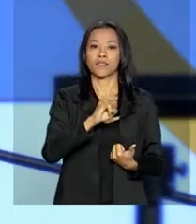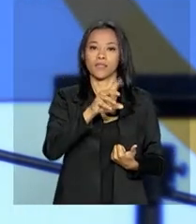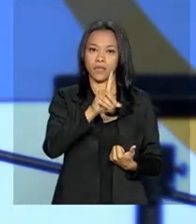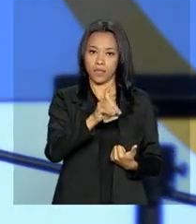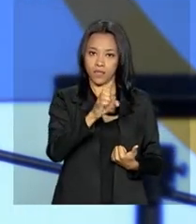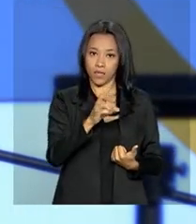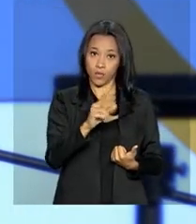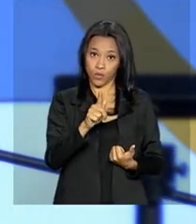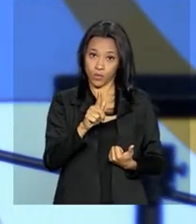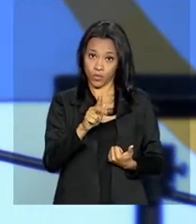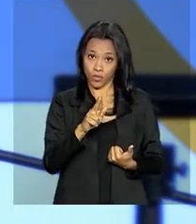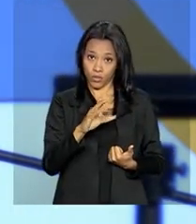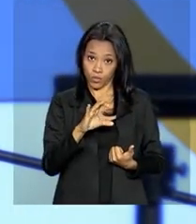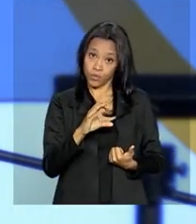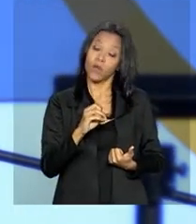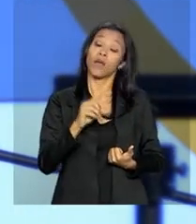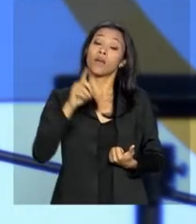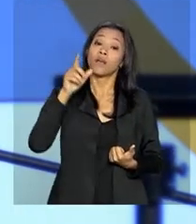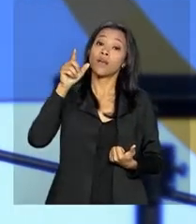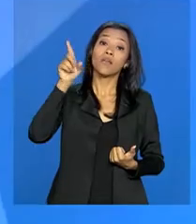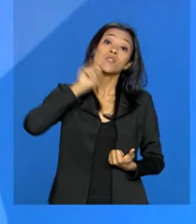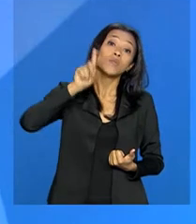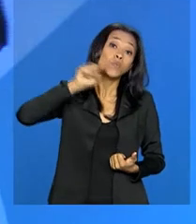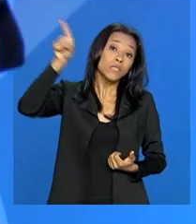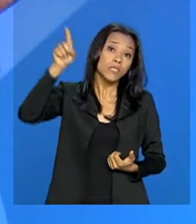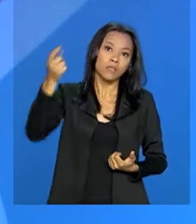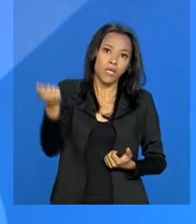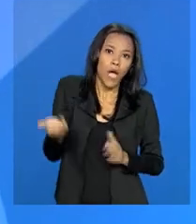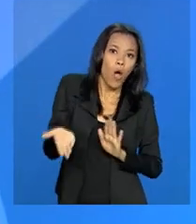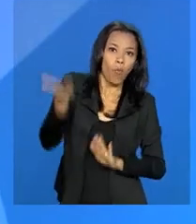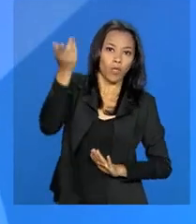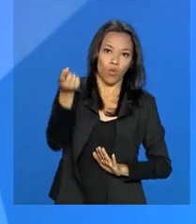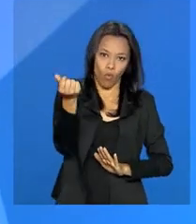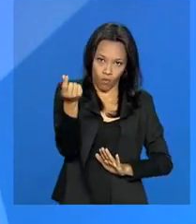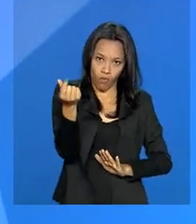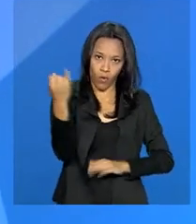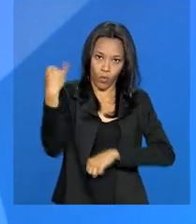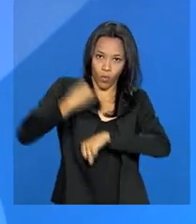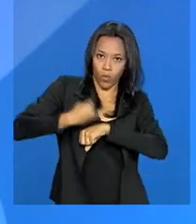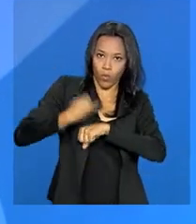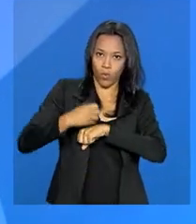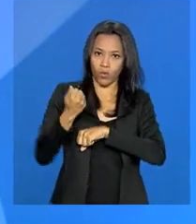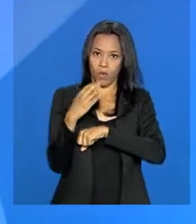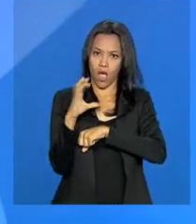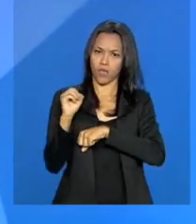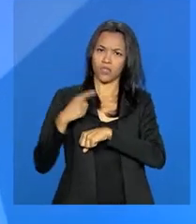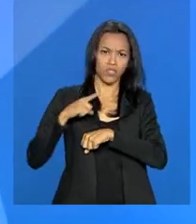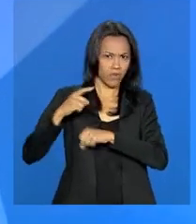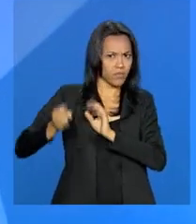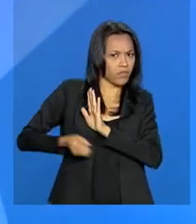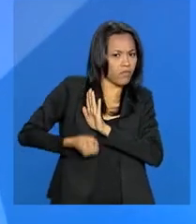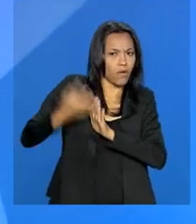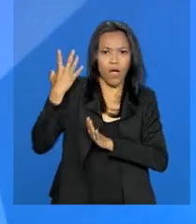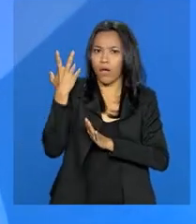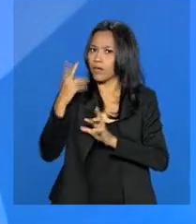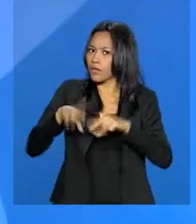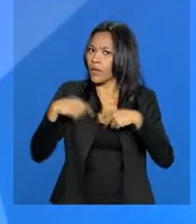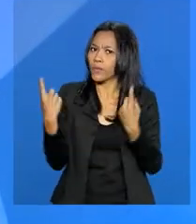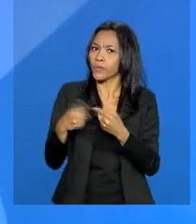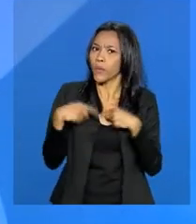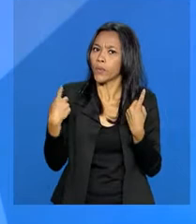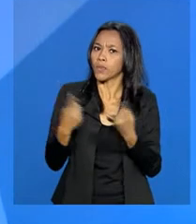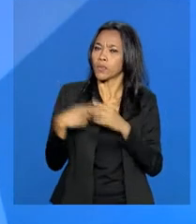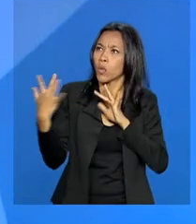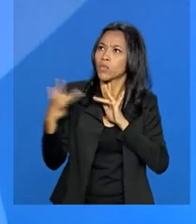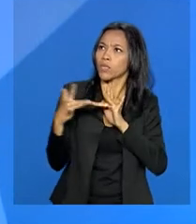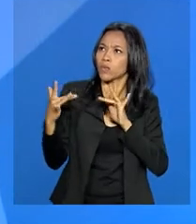Unidos se sobretaxou, não é? A questão do aço, nós tivemos muitas reuniões e nestas reuniões e contatos